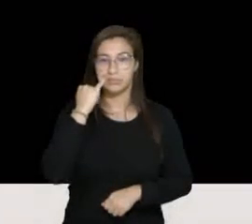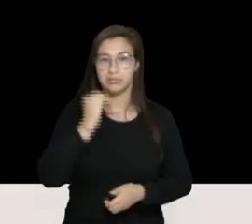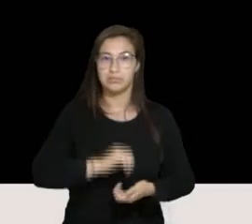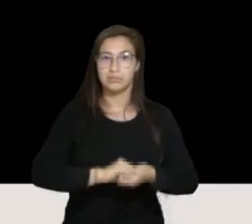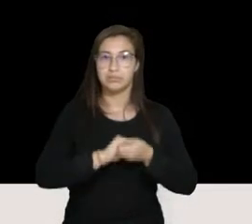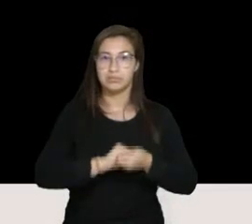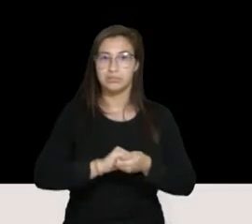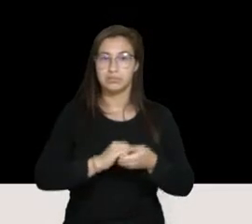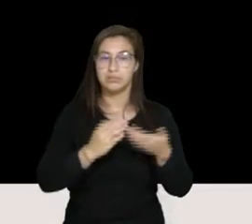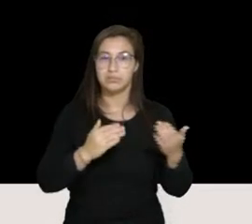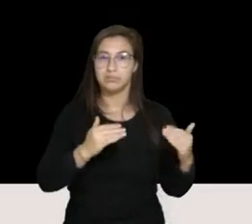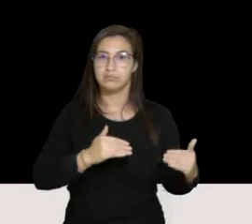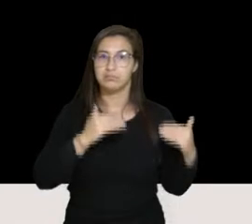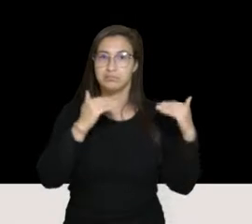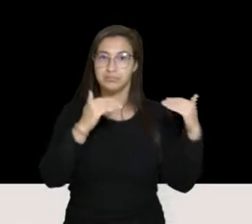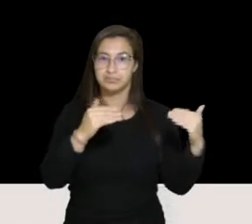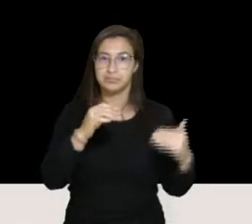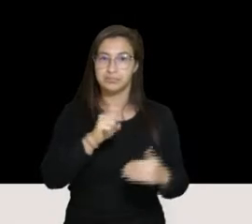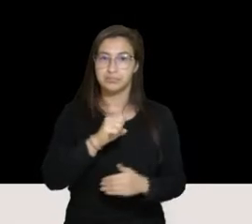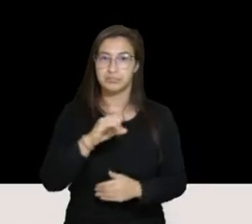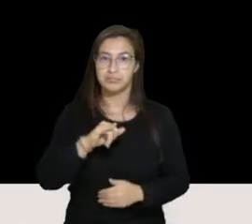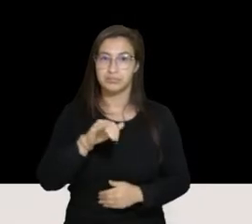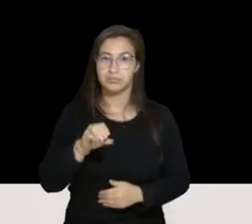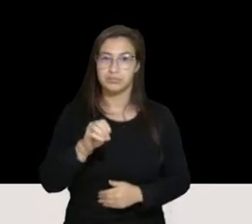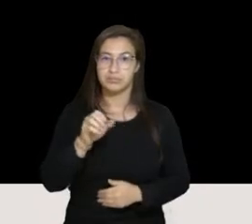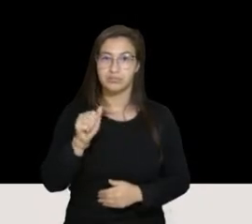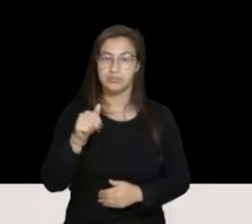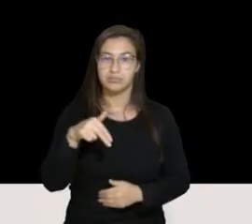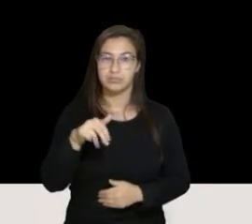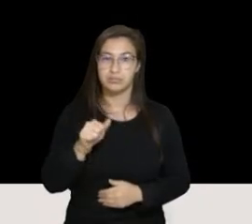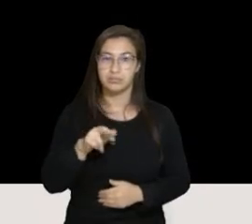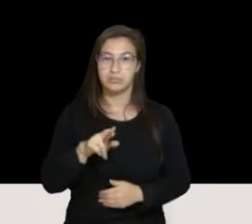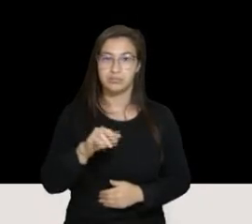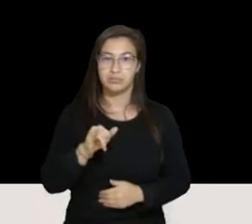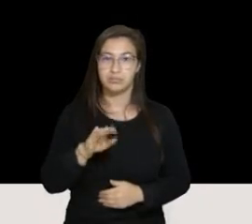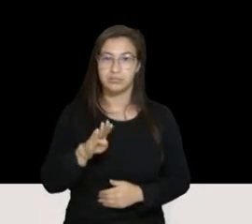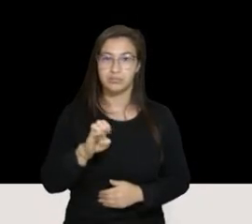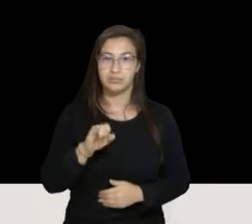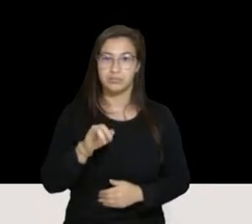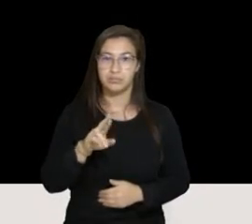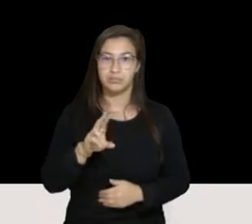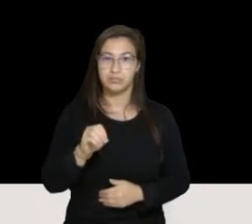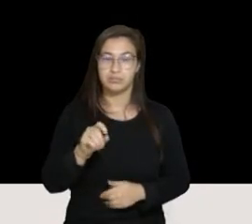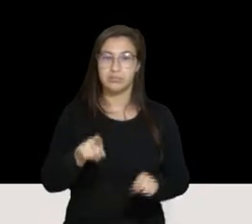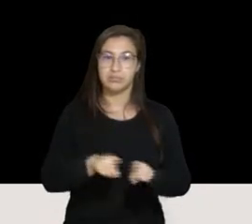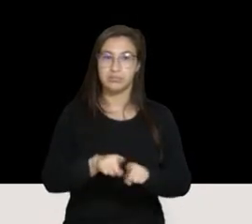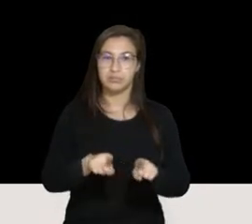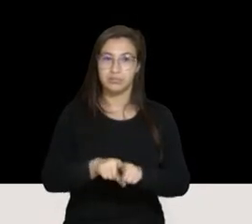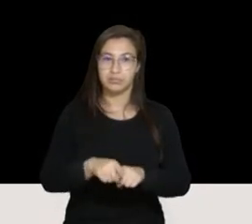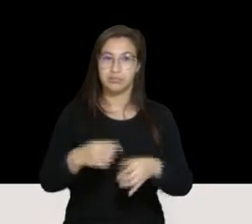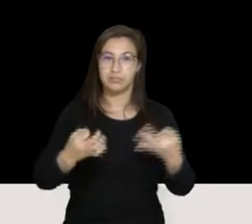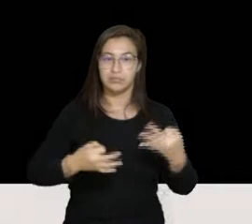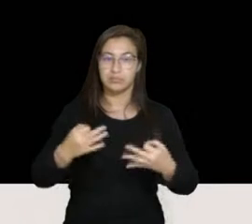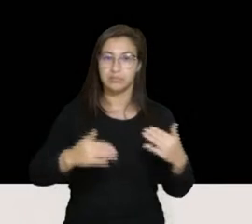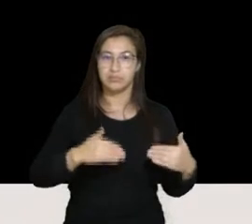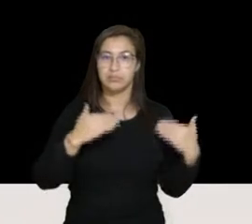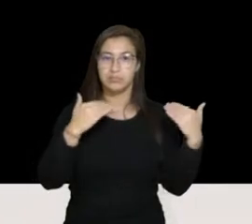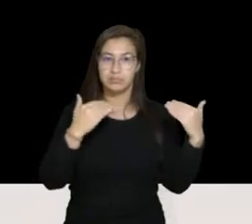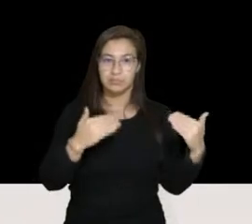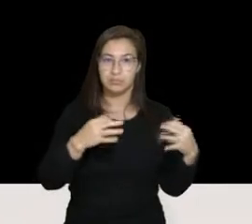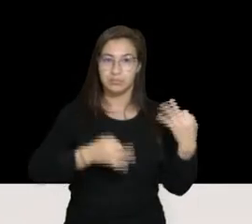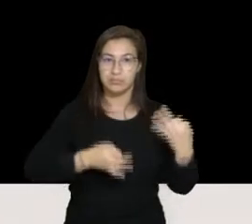complementando a magistrada Catarinense Joana Ribeiro semmer EA promotora de Justiça